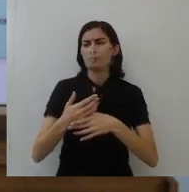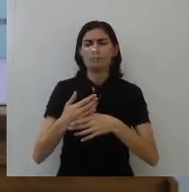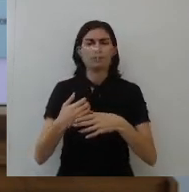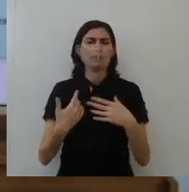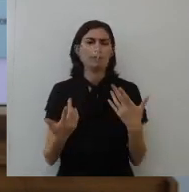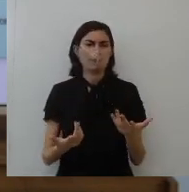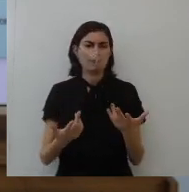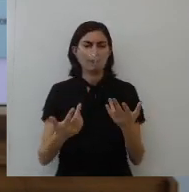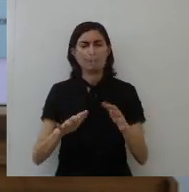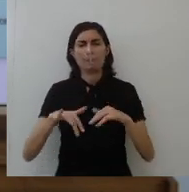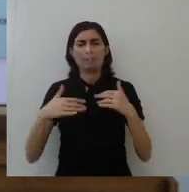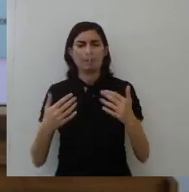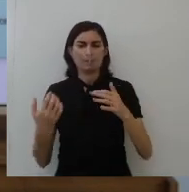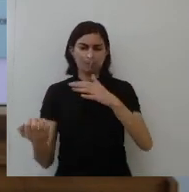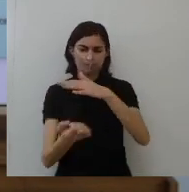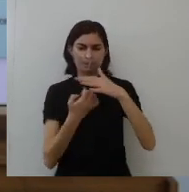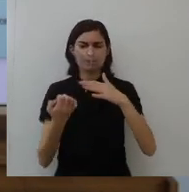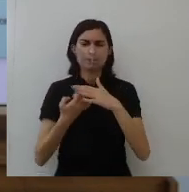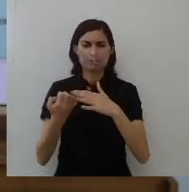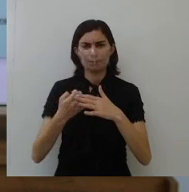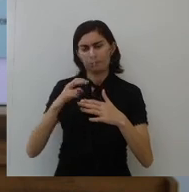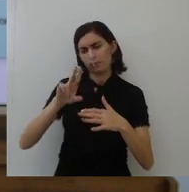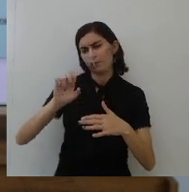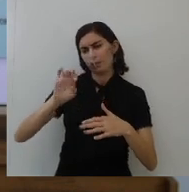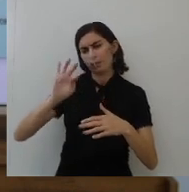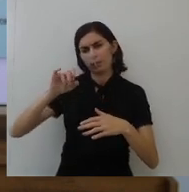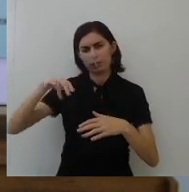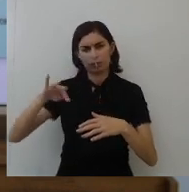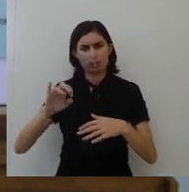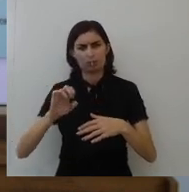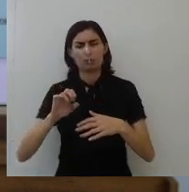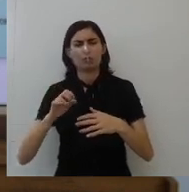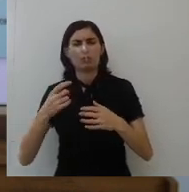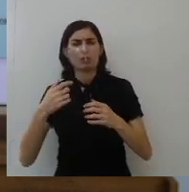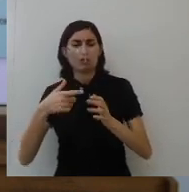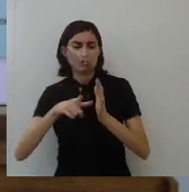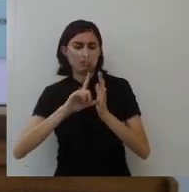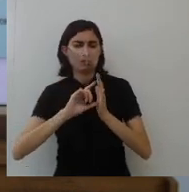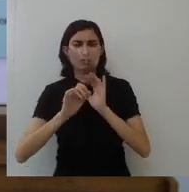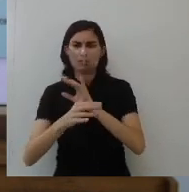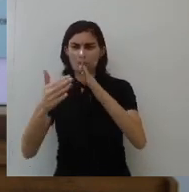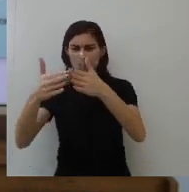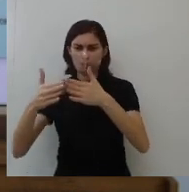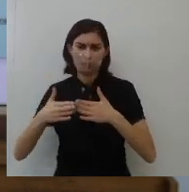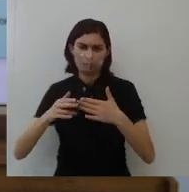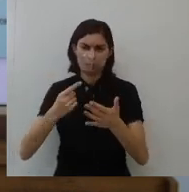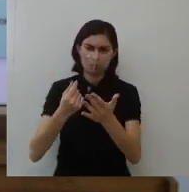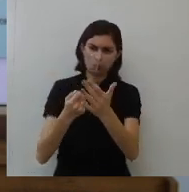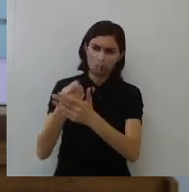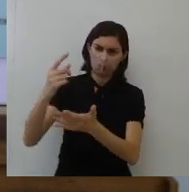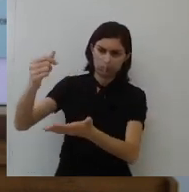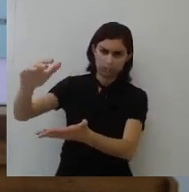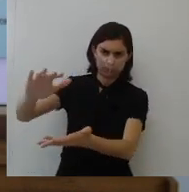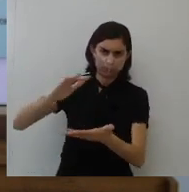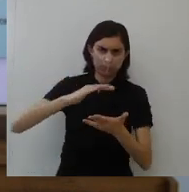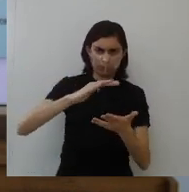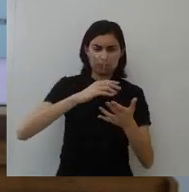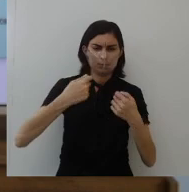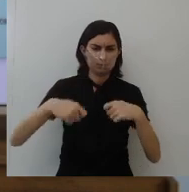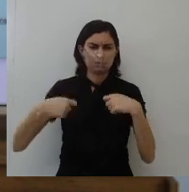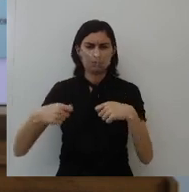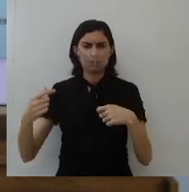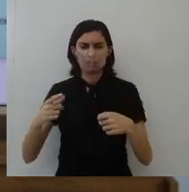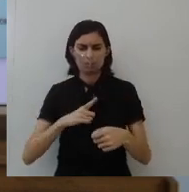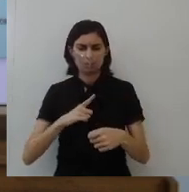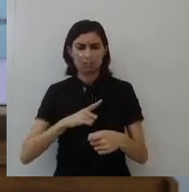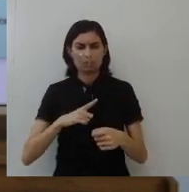Né? Então, uma empresa que está em Vertente do Lério, antes para fazer uma solicitação ou uma compra, ela precisava abrir ou precisava